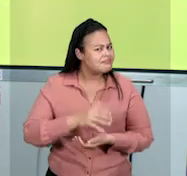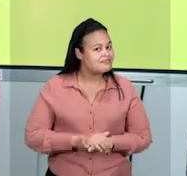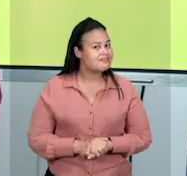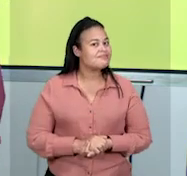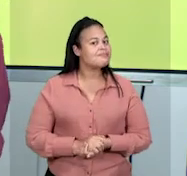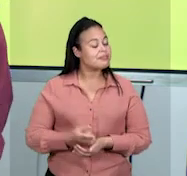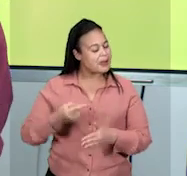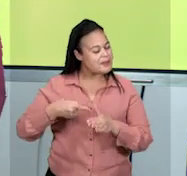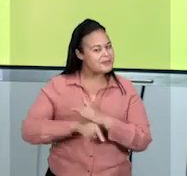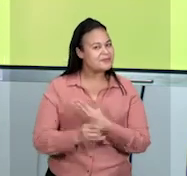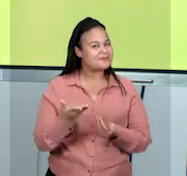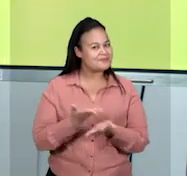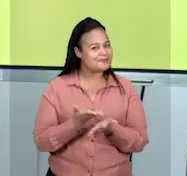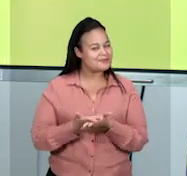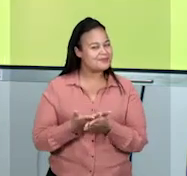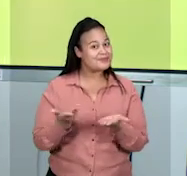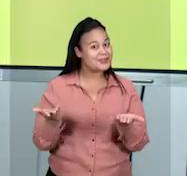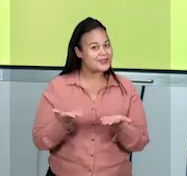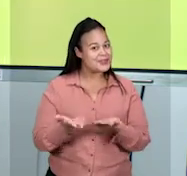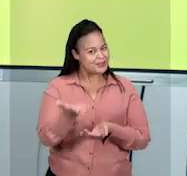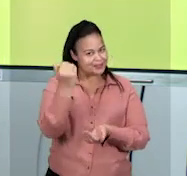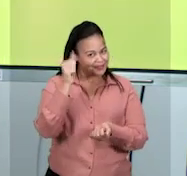nossa aula de hoje, então? Vamos lá!